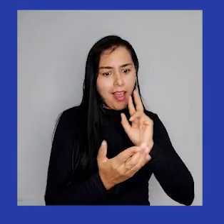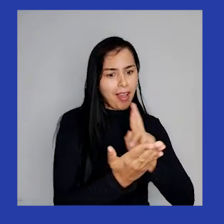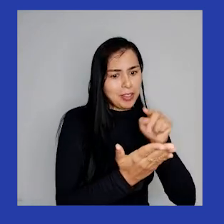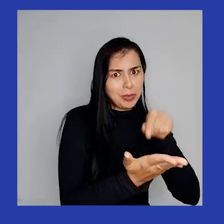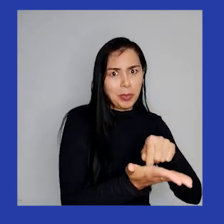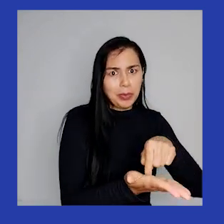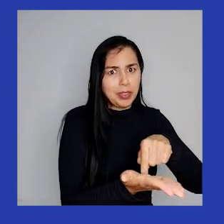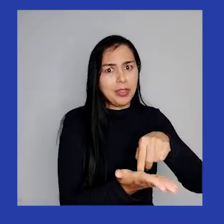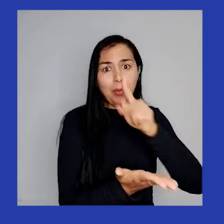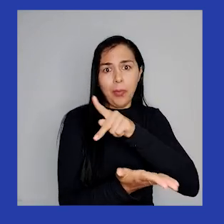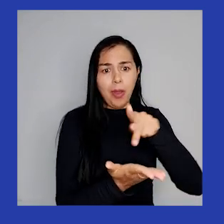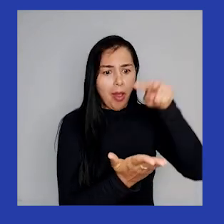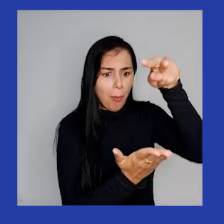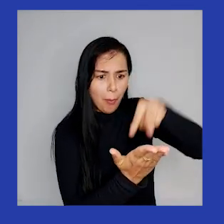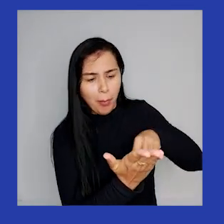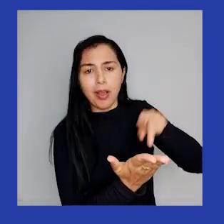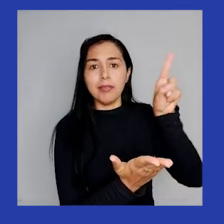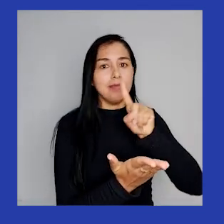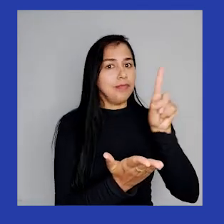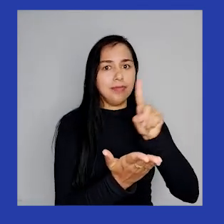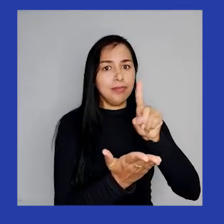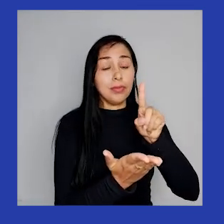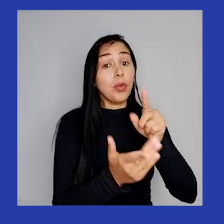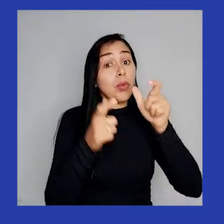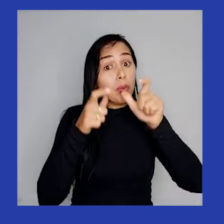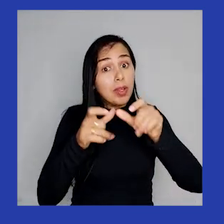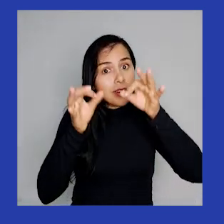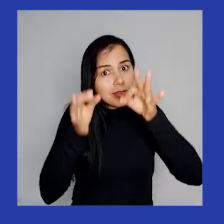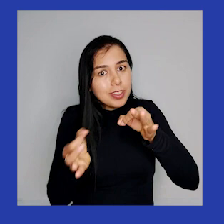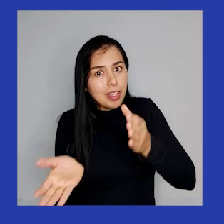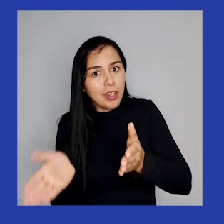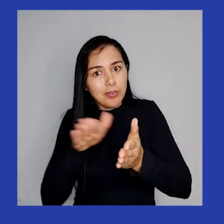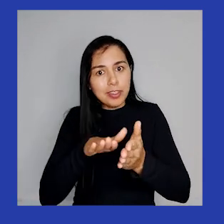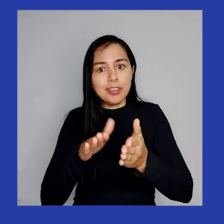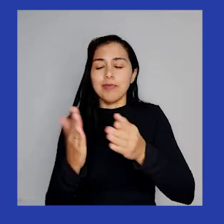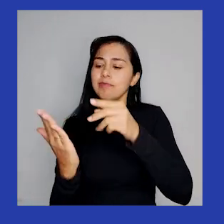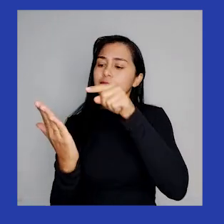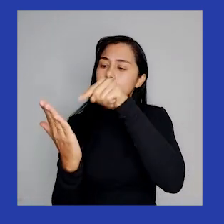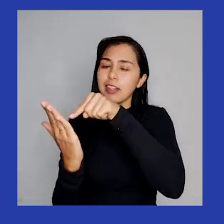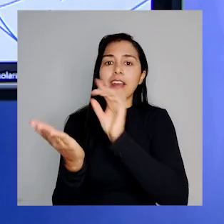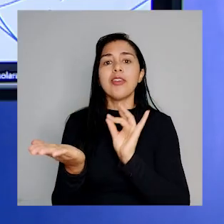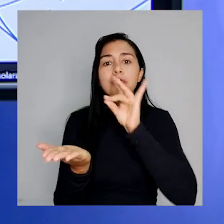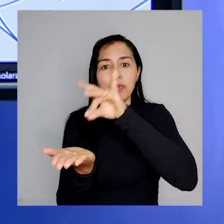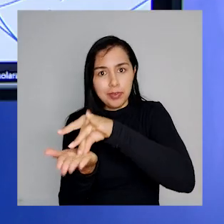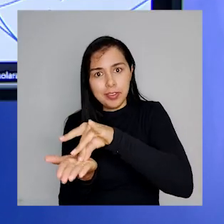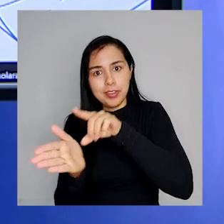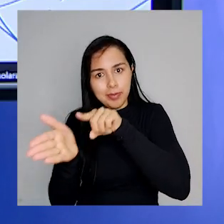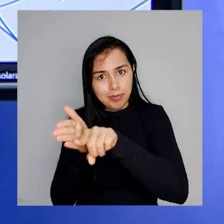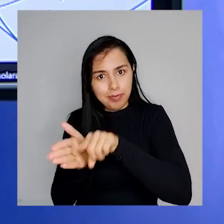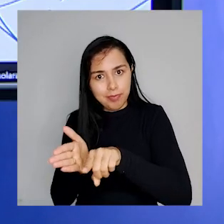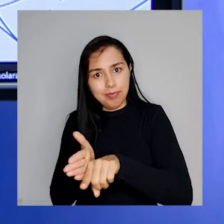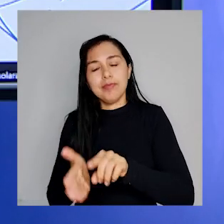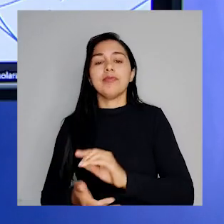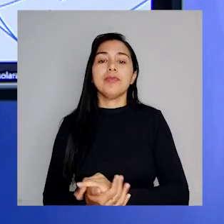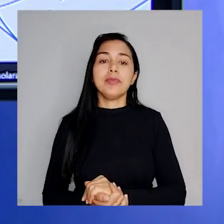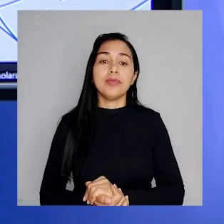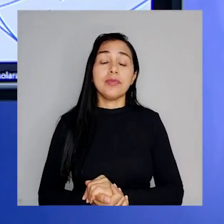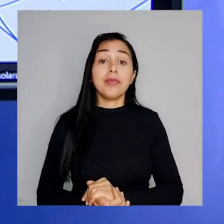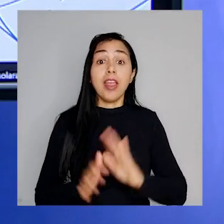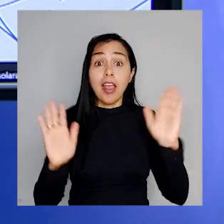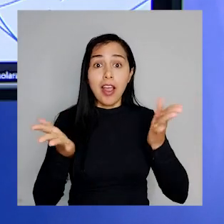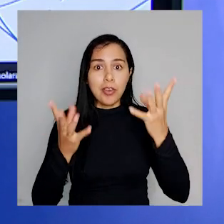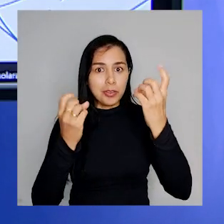ser corrigido. As respostas vão ser sempre dentro dos seus respectivos itens. Vamos falar agora um pouco